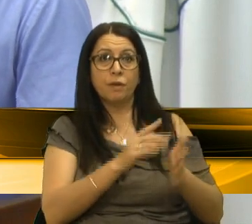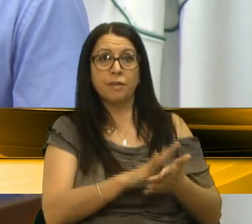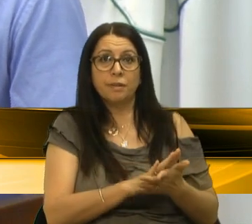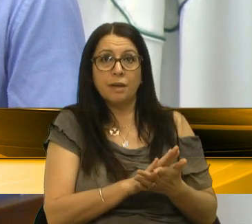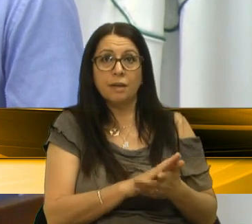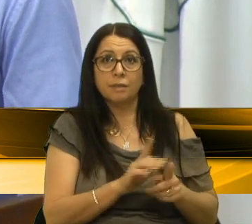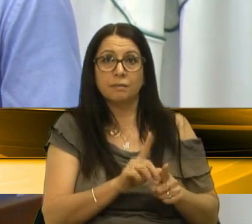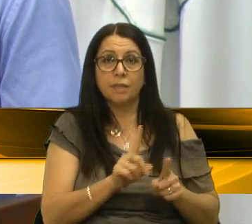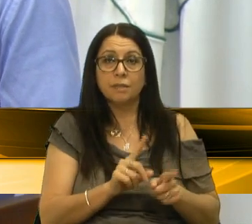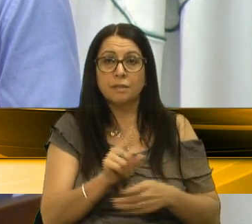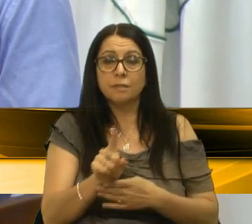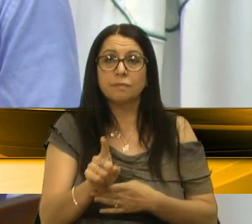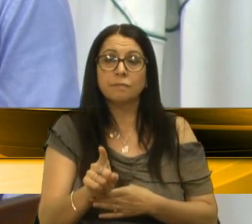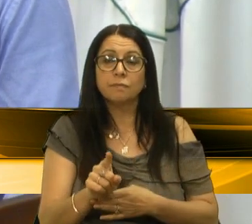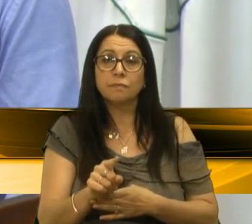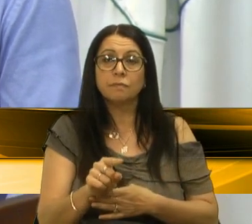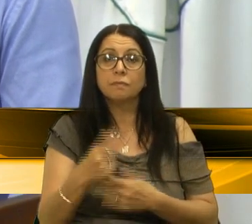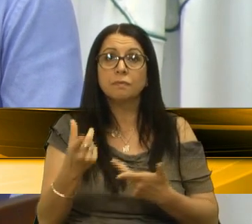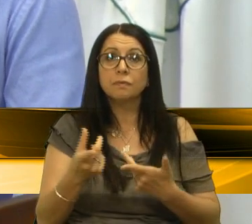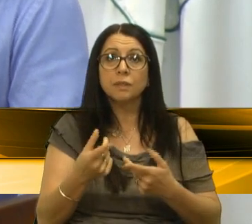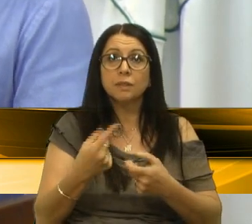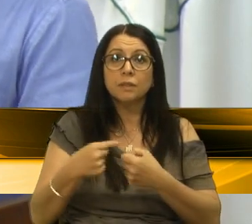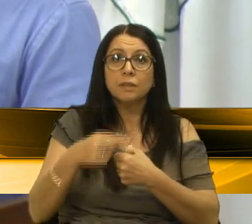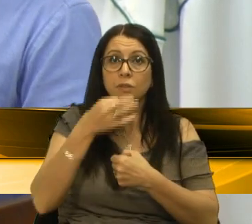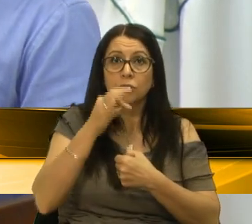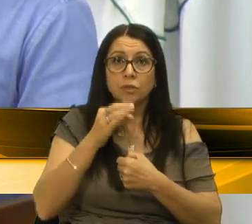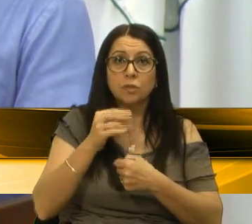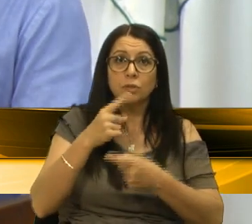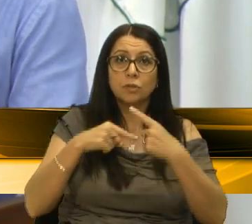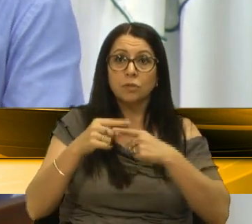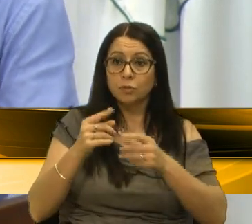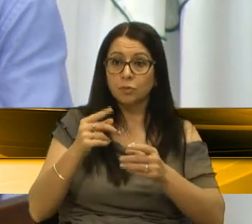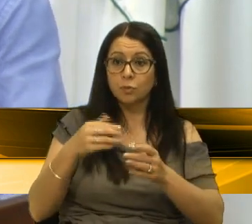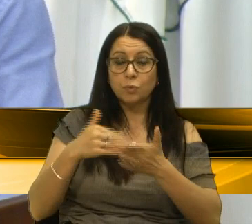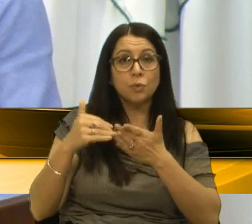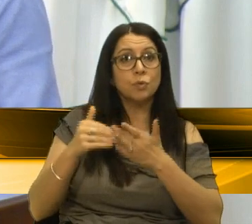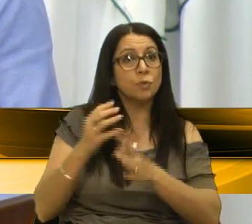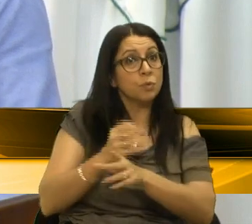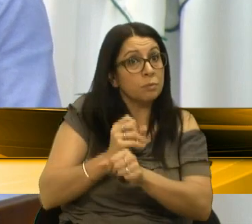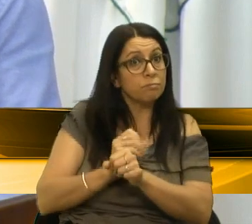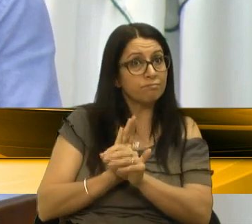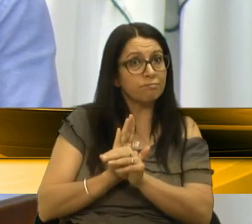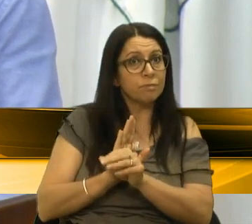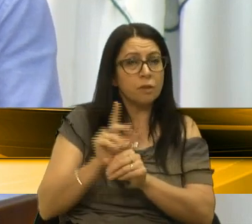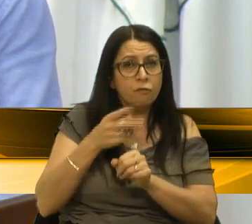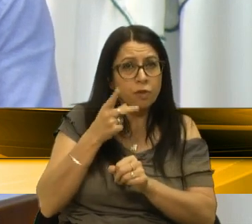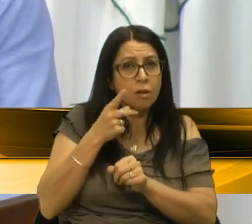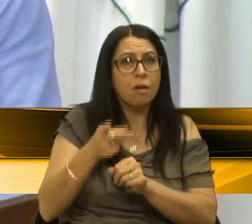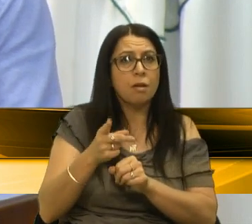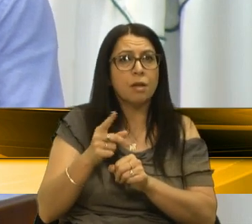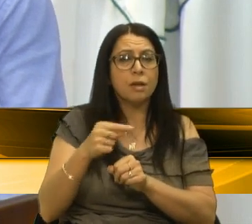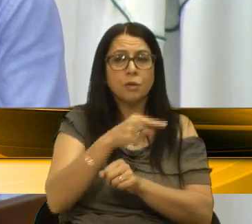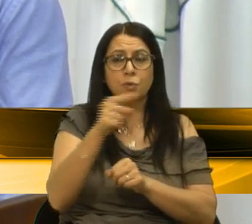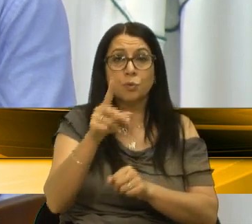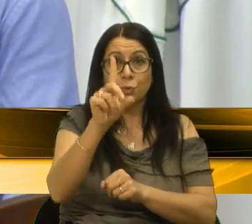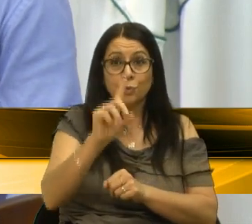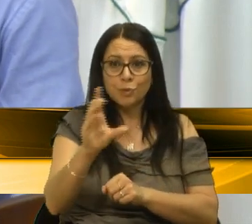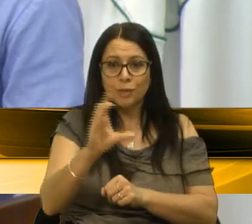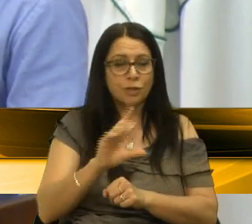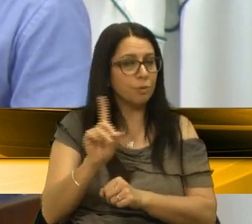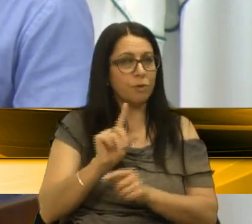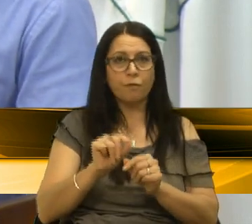no município de Caxias do Sul, ao ponto dos escritórios de contabilidade falarem aos seus clientes para não